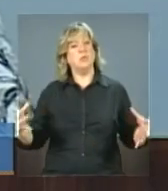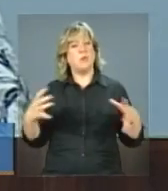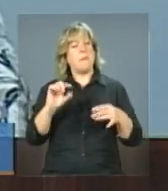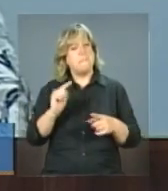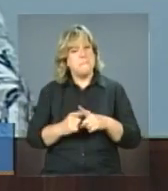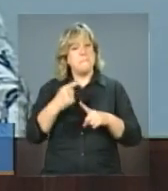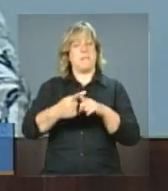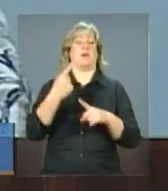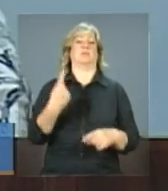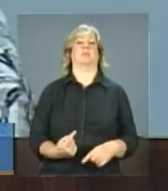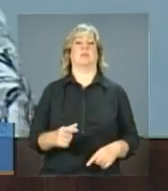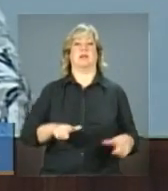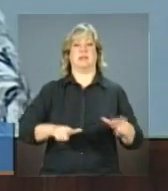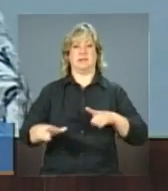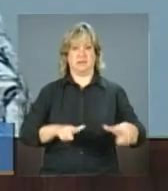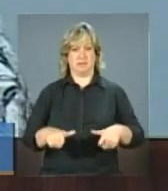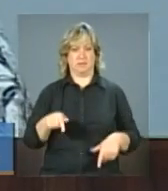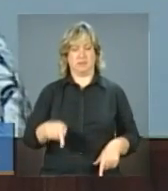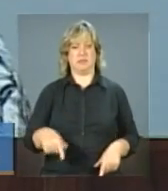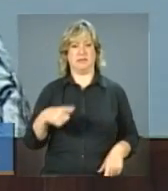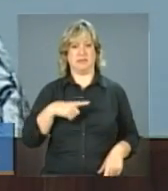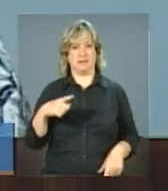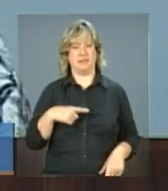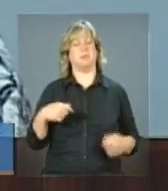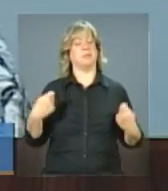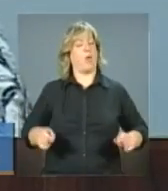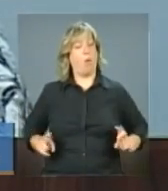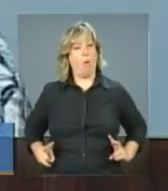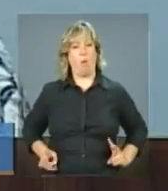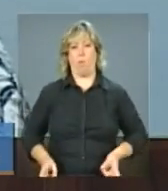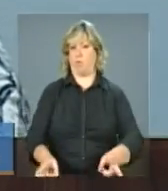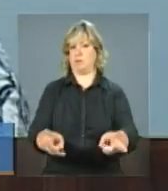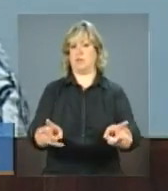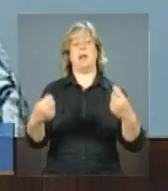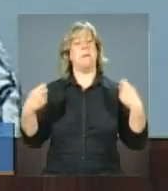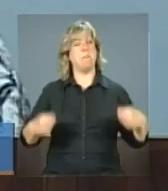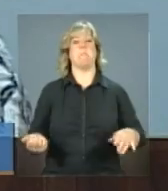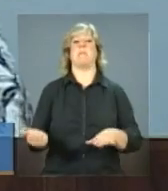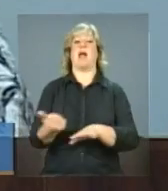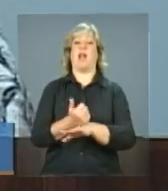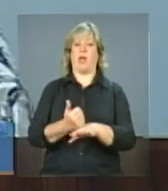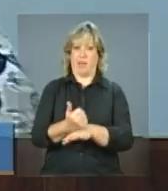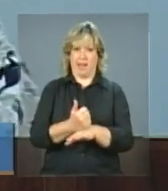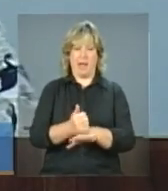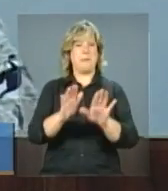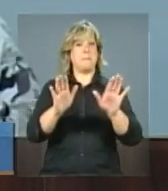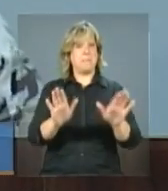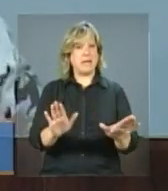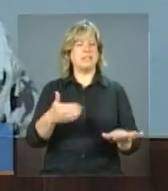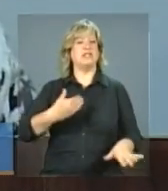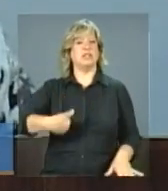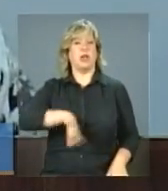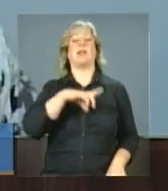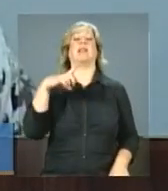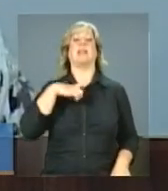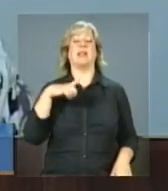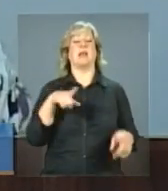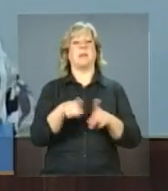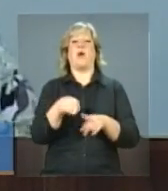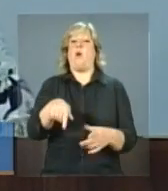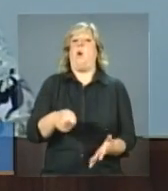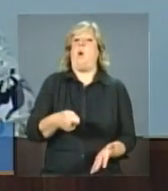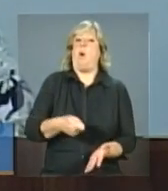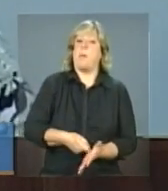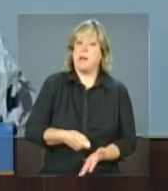ofertamos para o conjunto dos brasileiros, ela tem que continuar, ela tem que melhorar, mas nós temos também essa